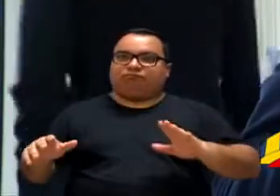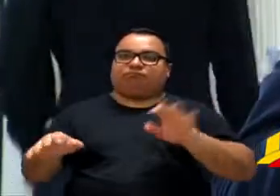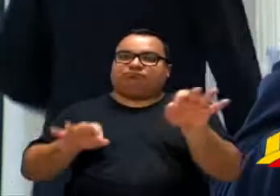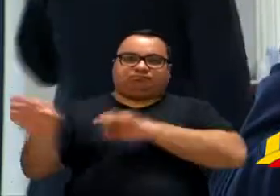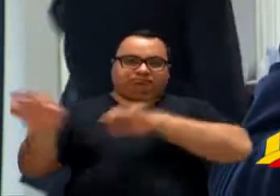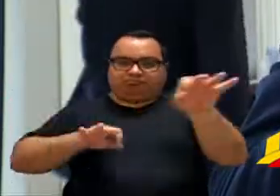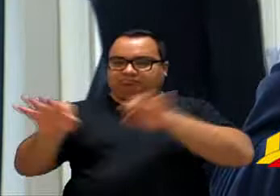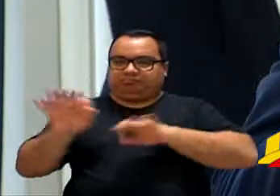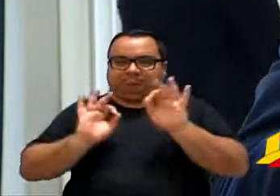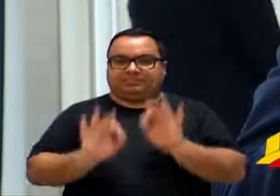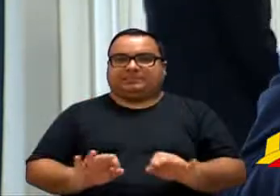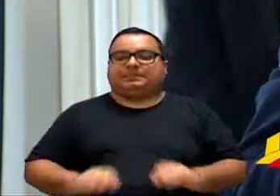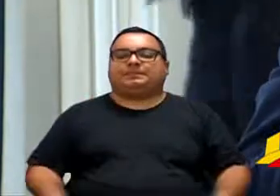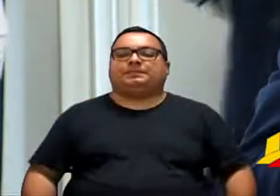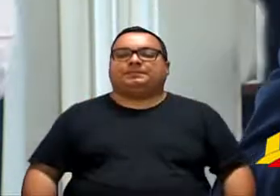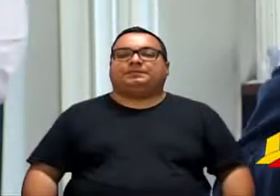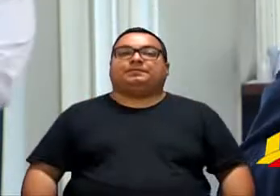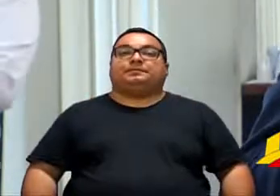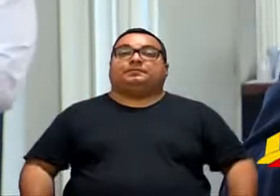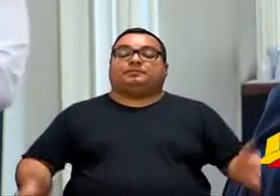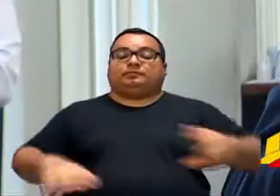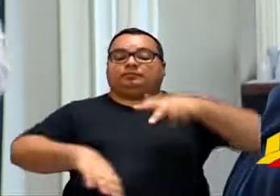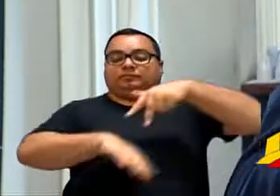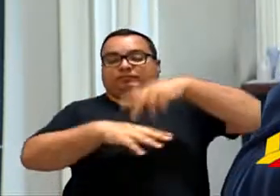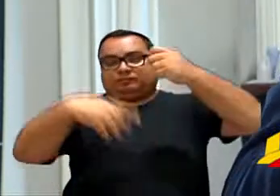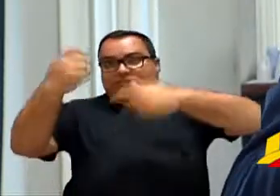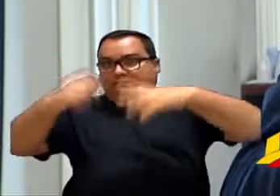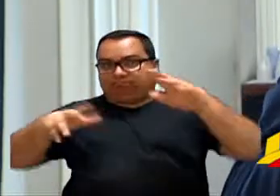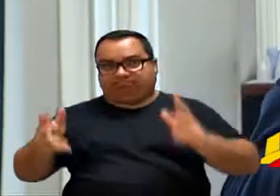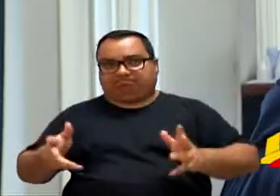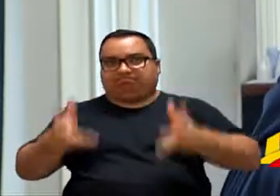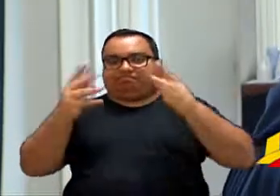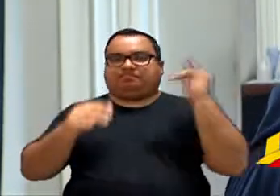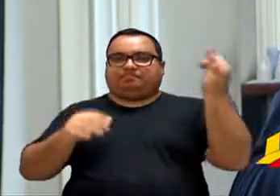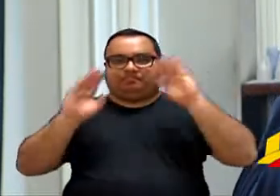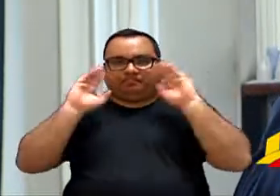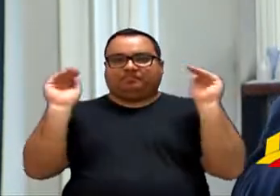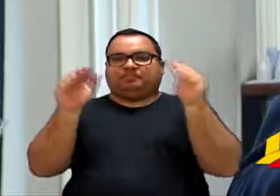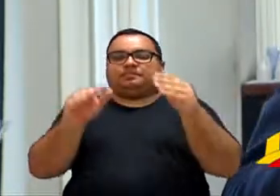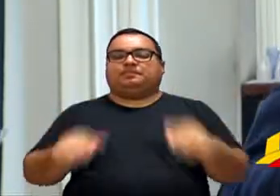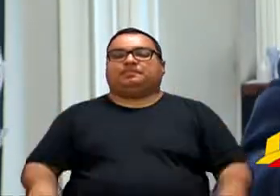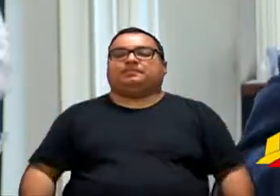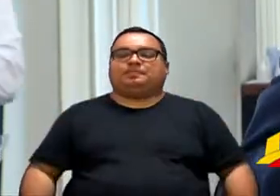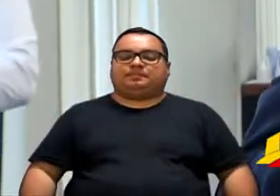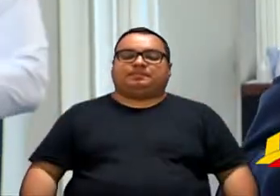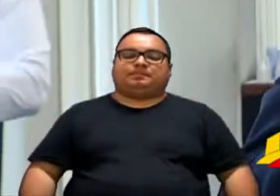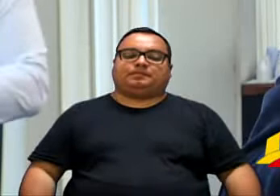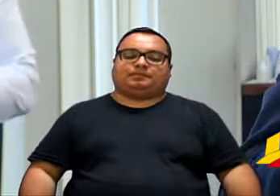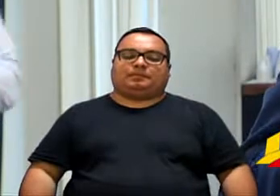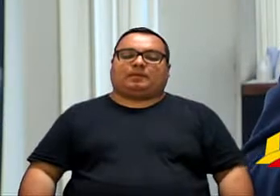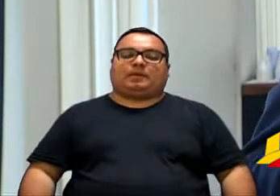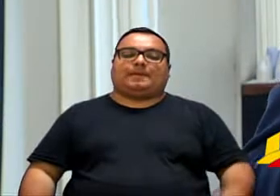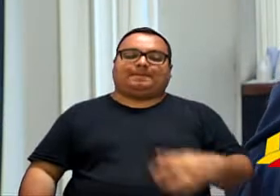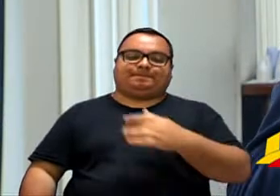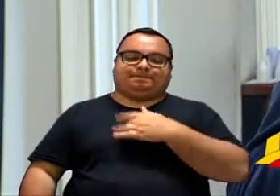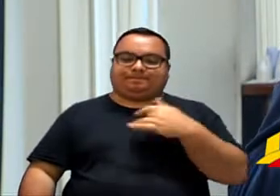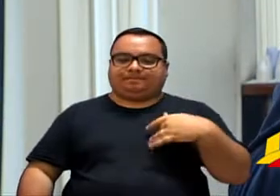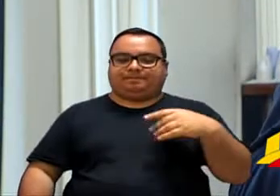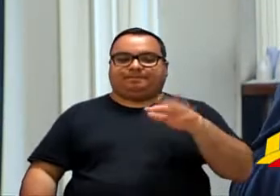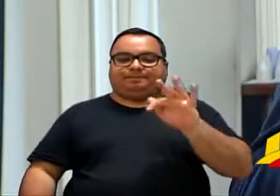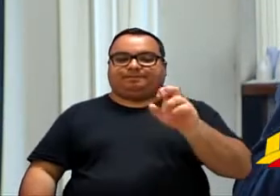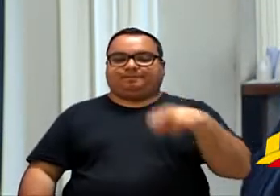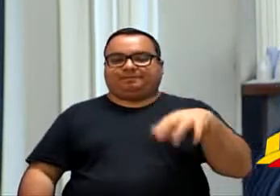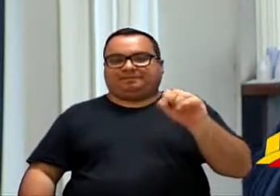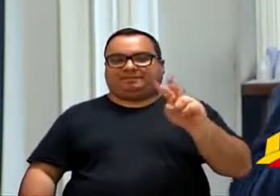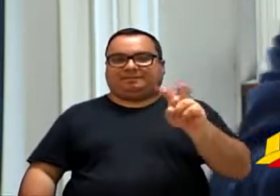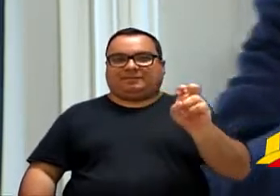essa esse essa possibilidade de esclarecimento desse momento que a fundação saúde está passando de te entender melhor e buscar